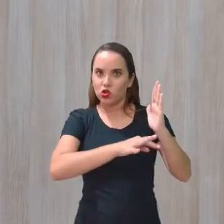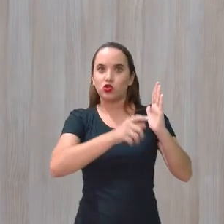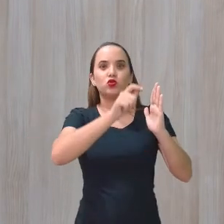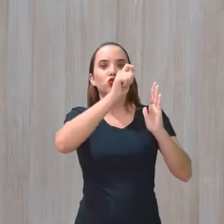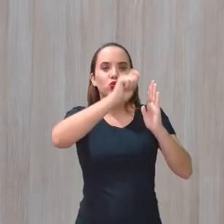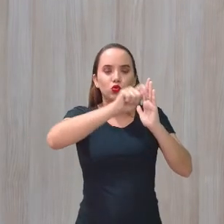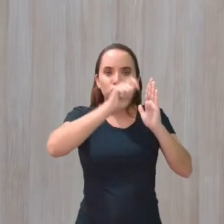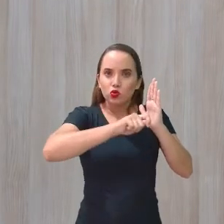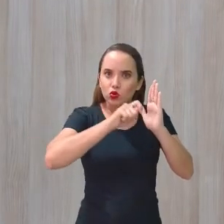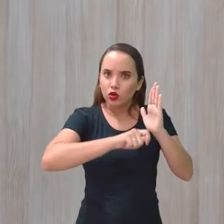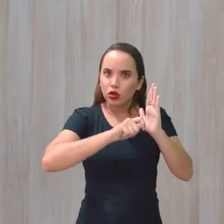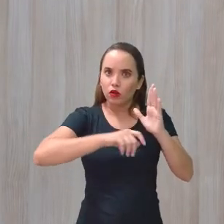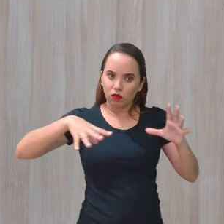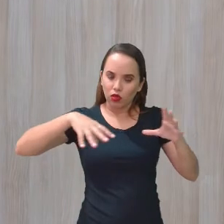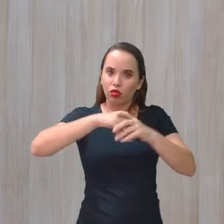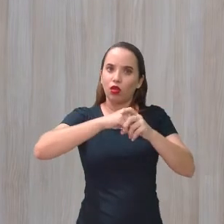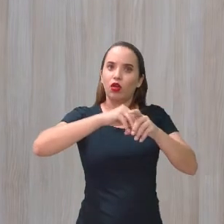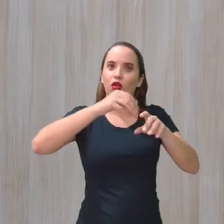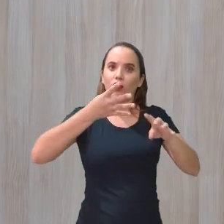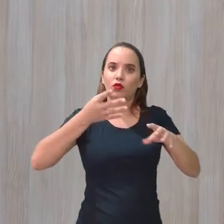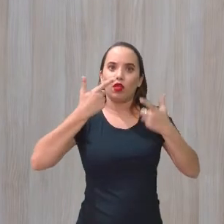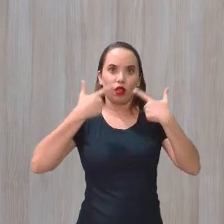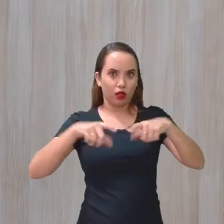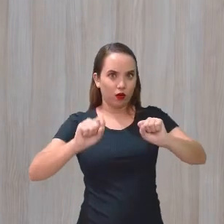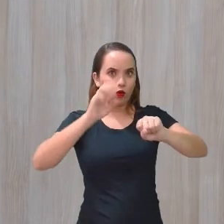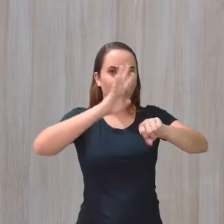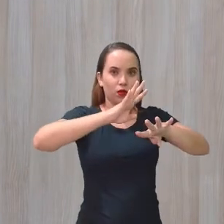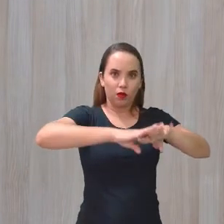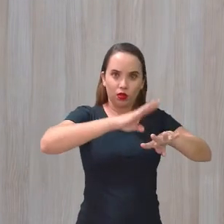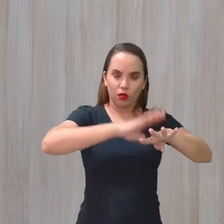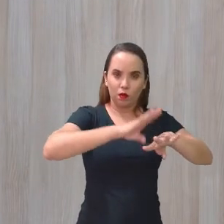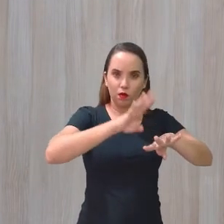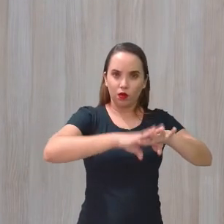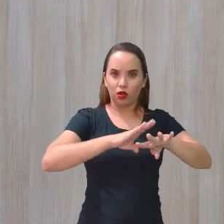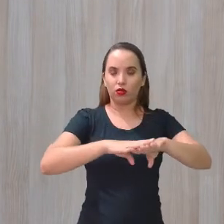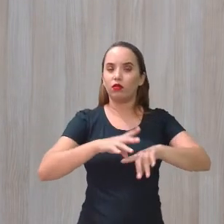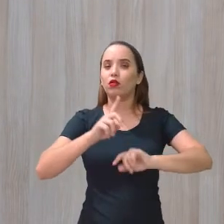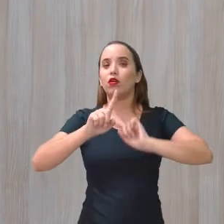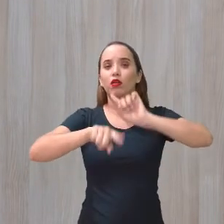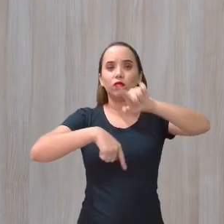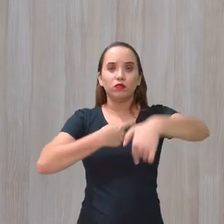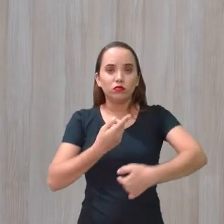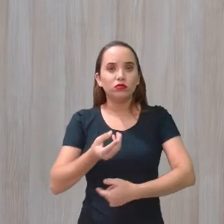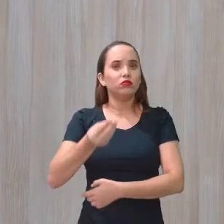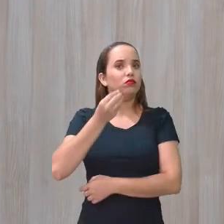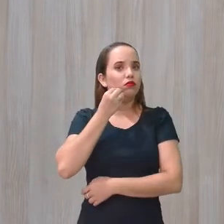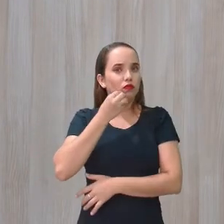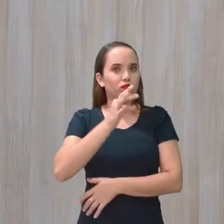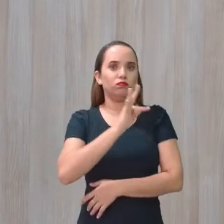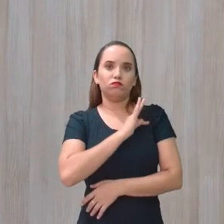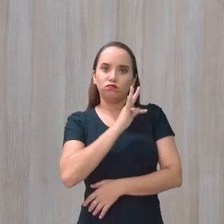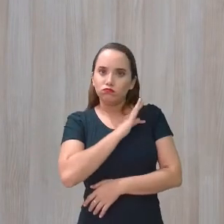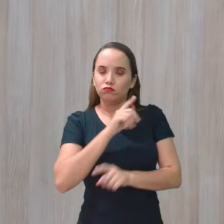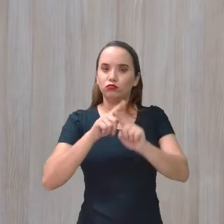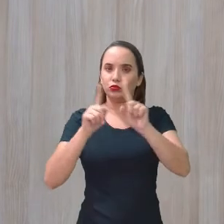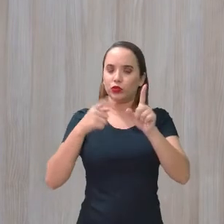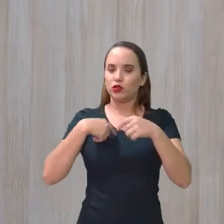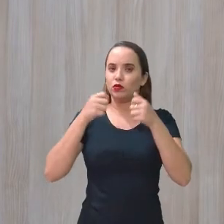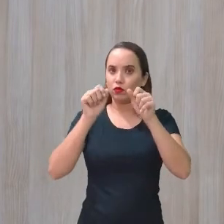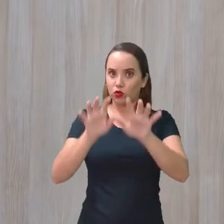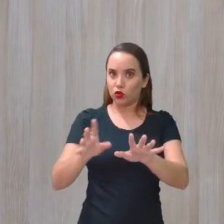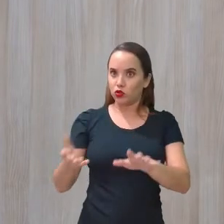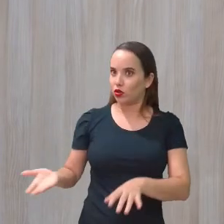escrever na linguagem matemática, que são os sistemas de equações, e a gente vai aplicar as técnicas. Mas eu já vou deixar aqui para